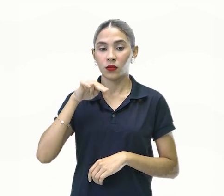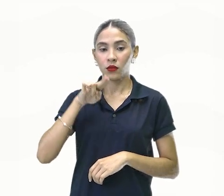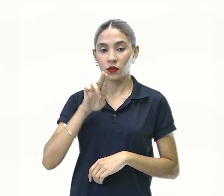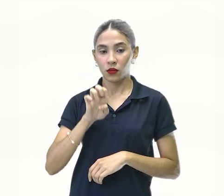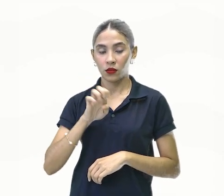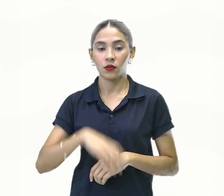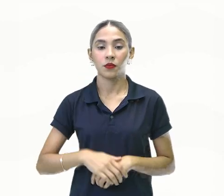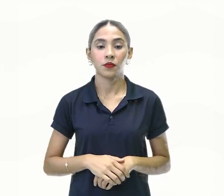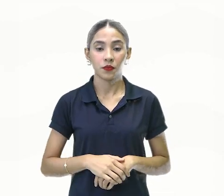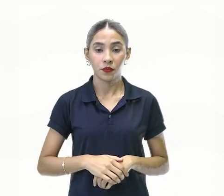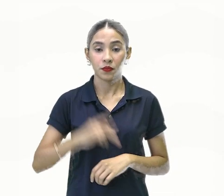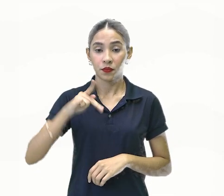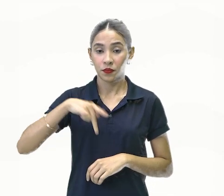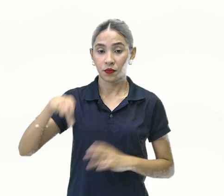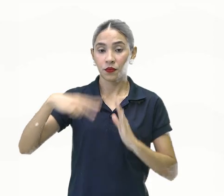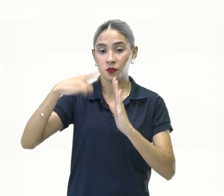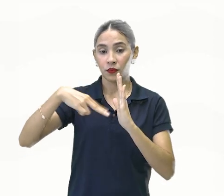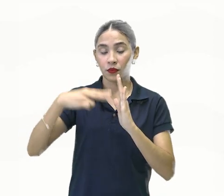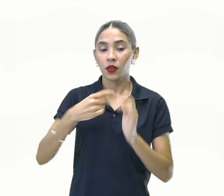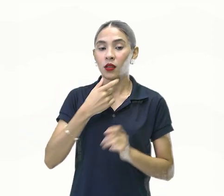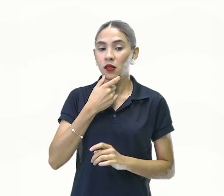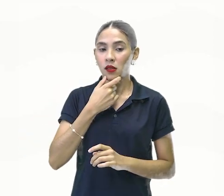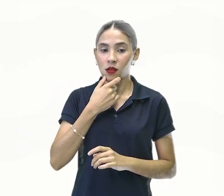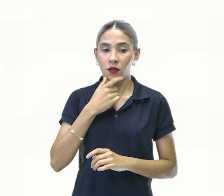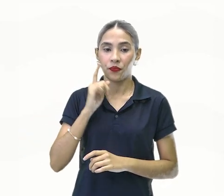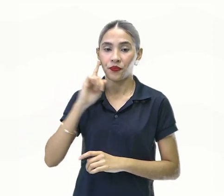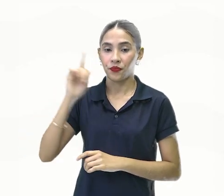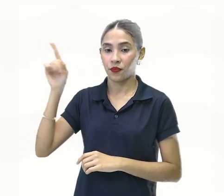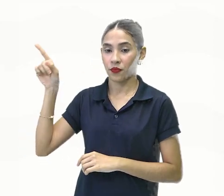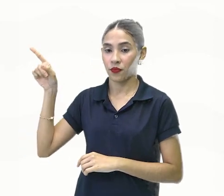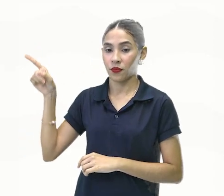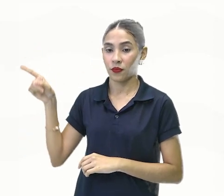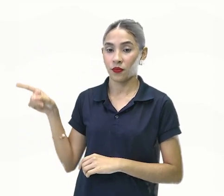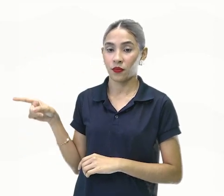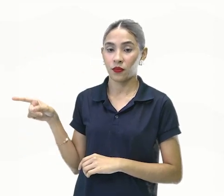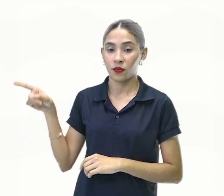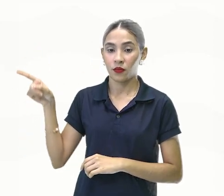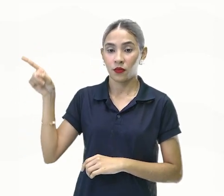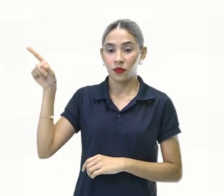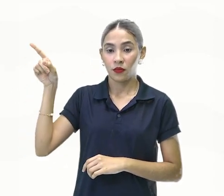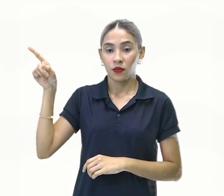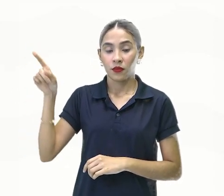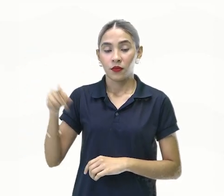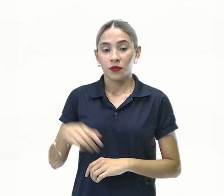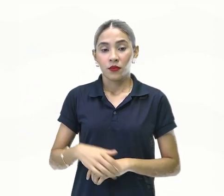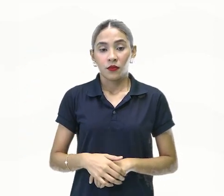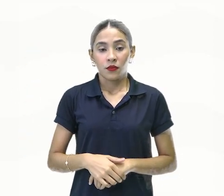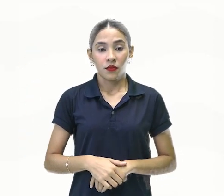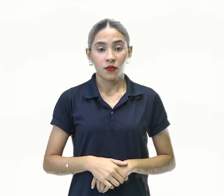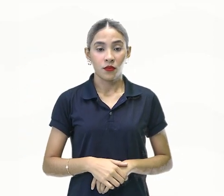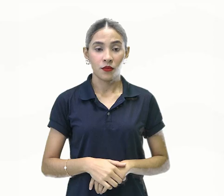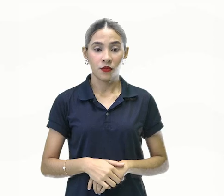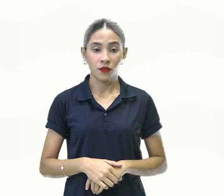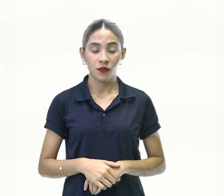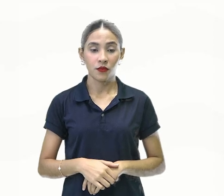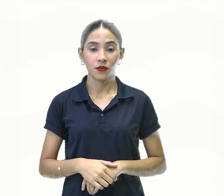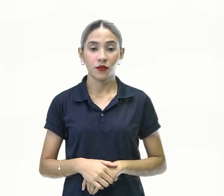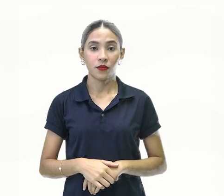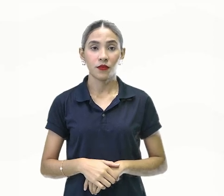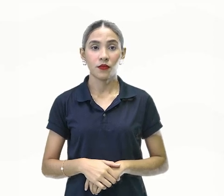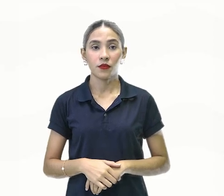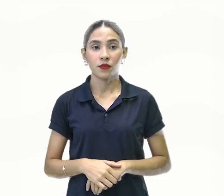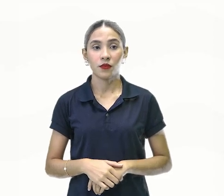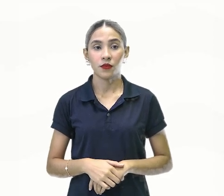and seek medical attention if you experience severe allergic reactions such